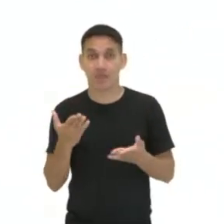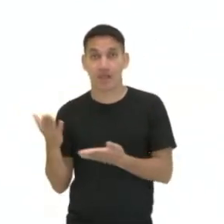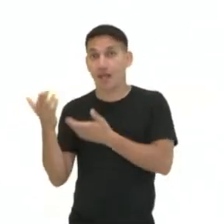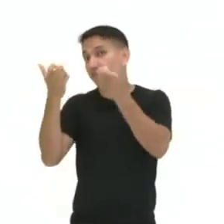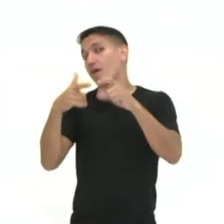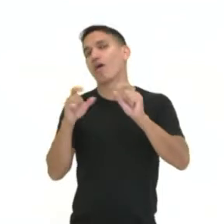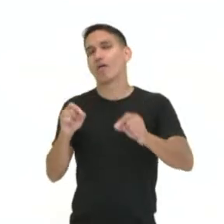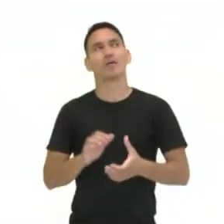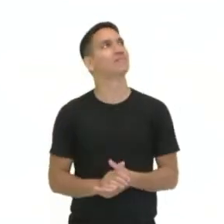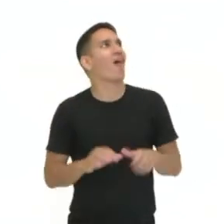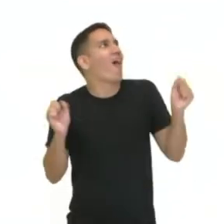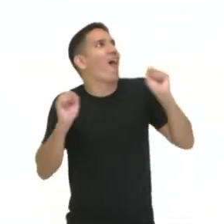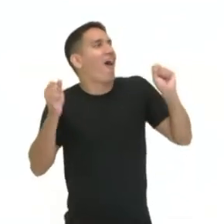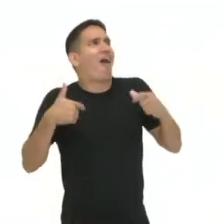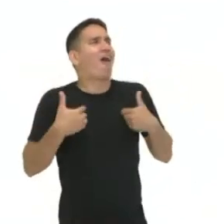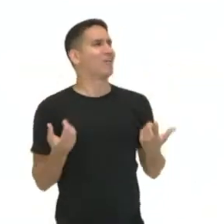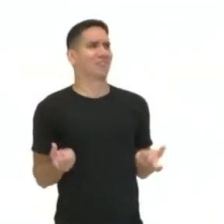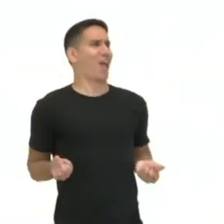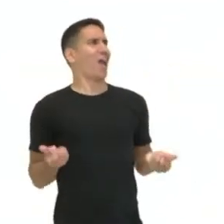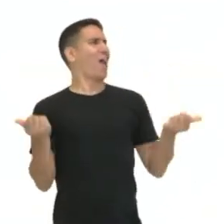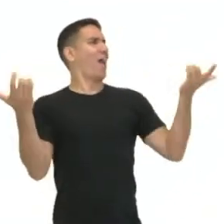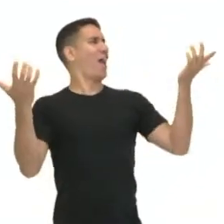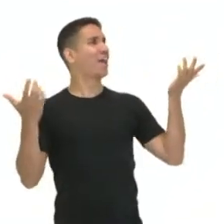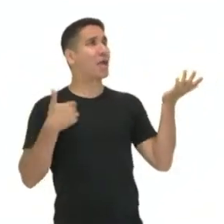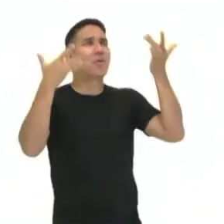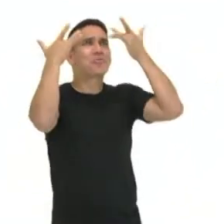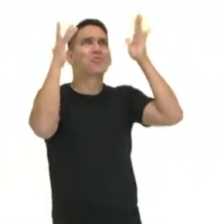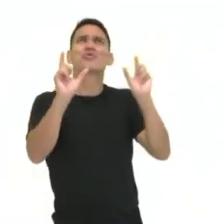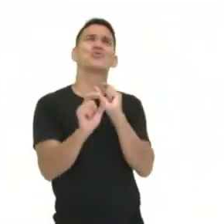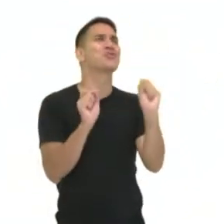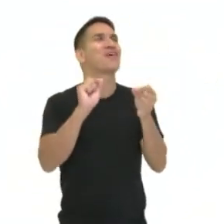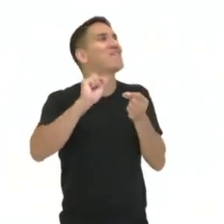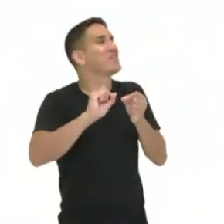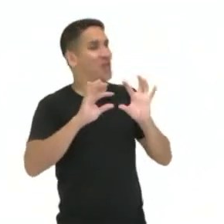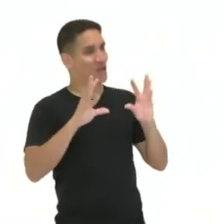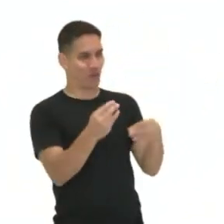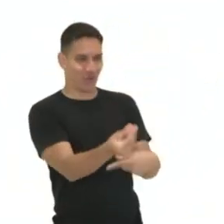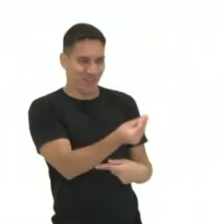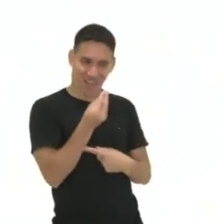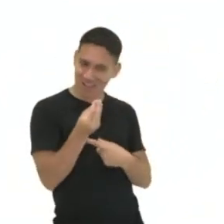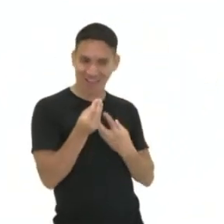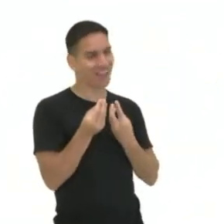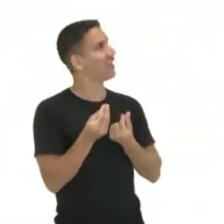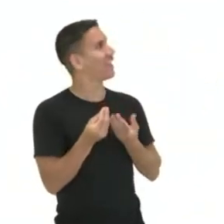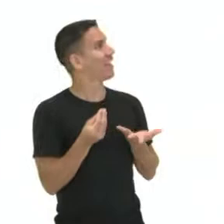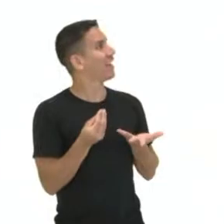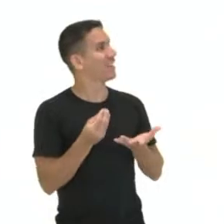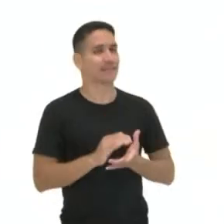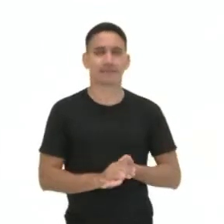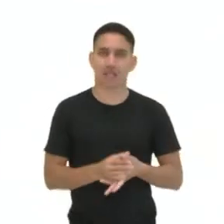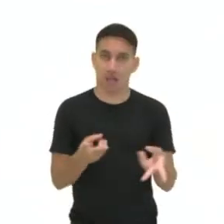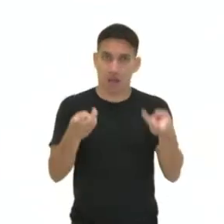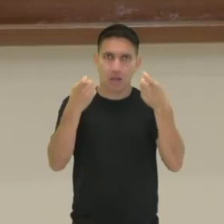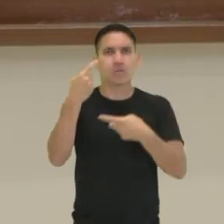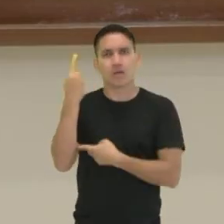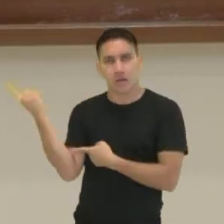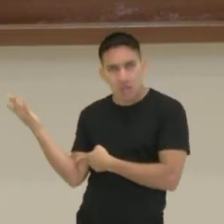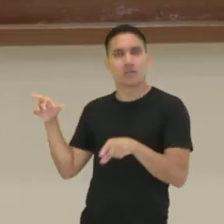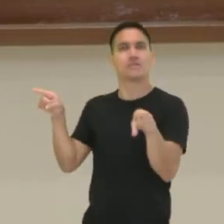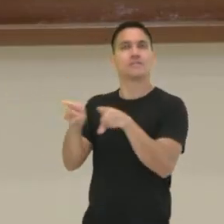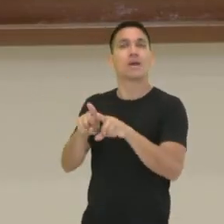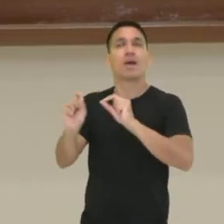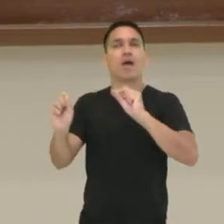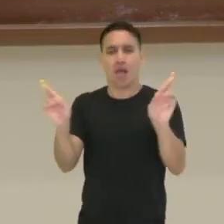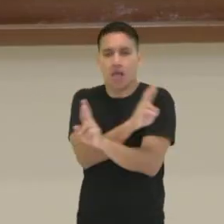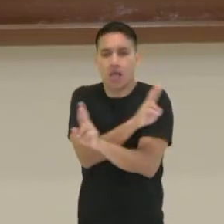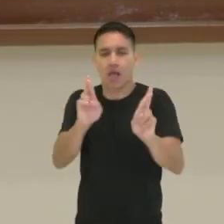diz: eba, tô rica, não sei nem o que vou fazer com tudo isso, né? Então observem também que com